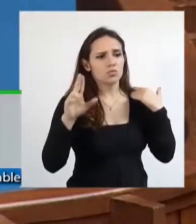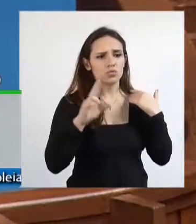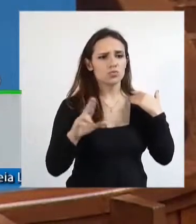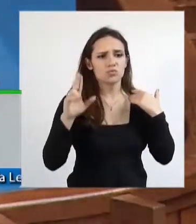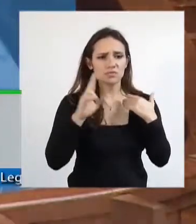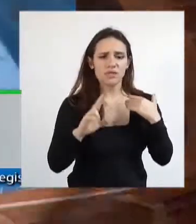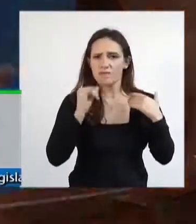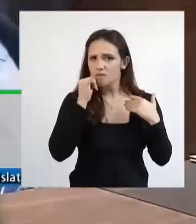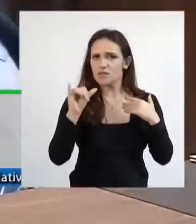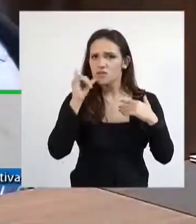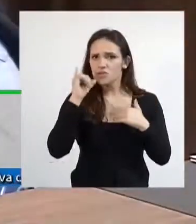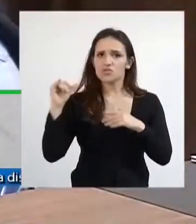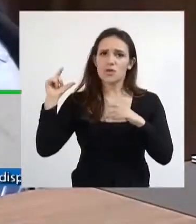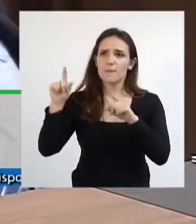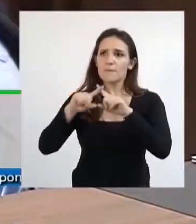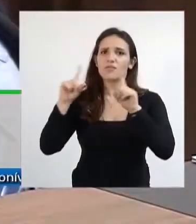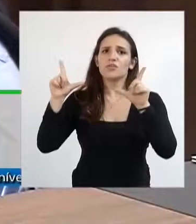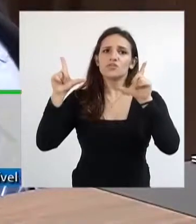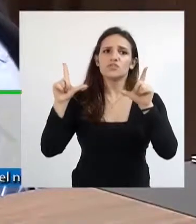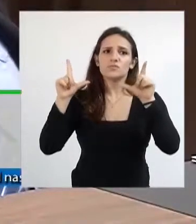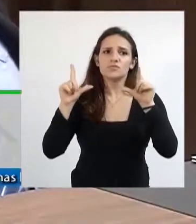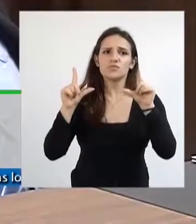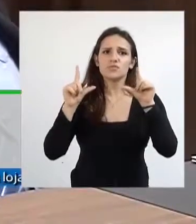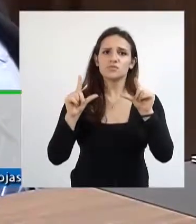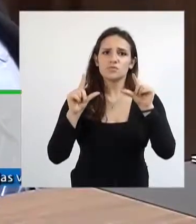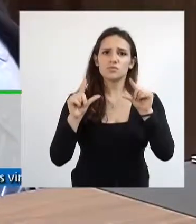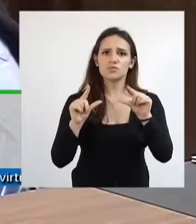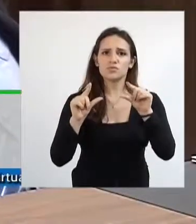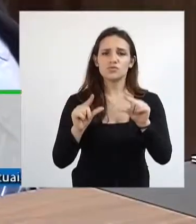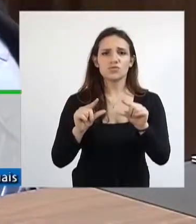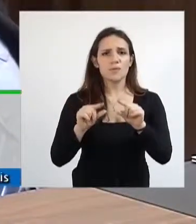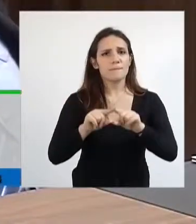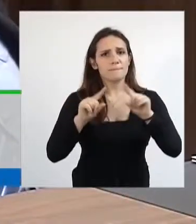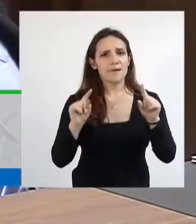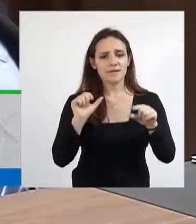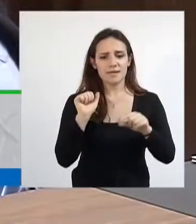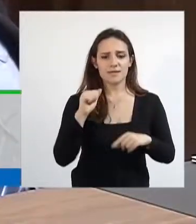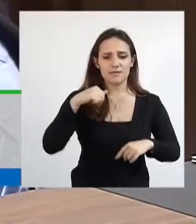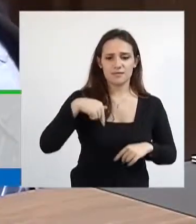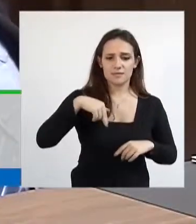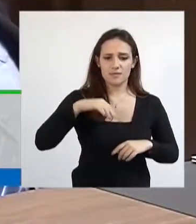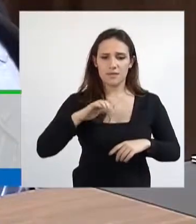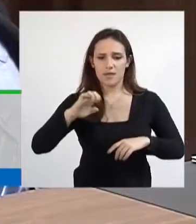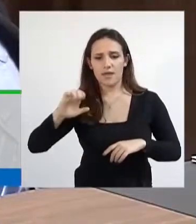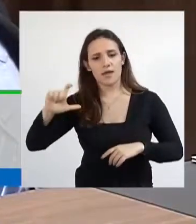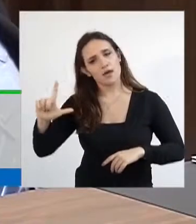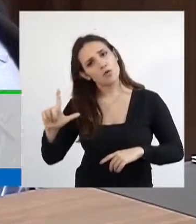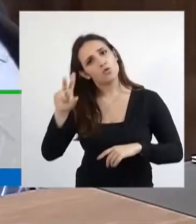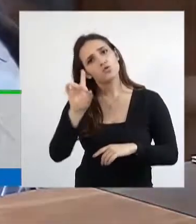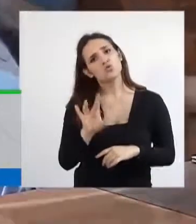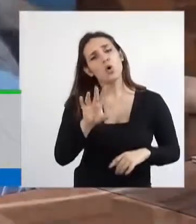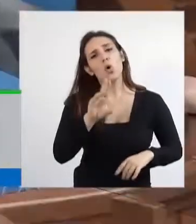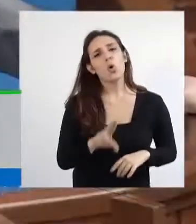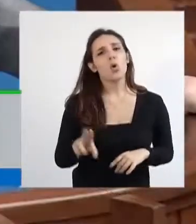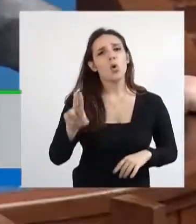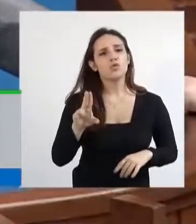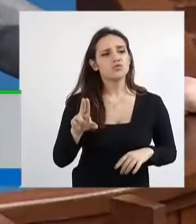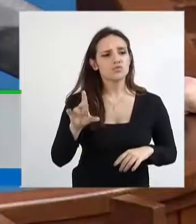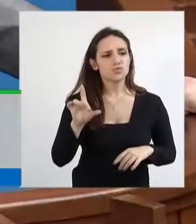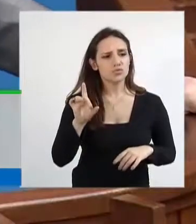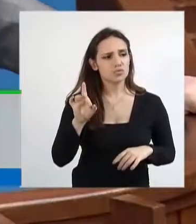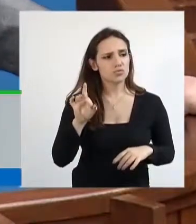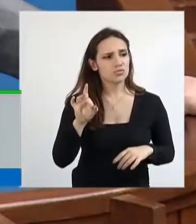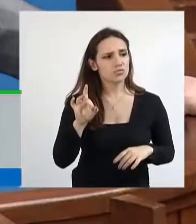sua capacidade e a ANEEL não rebaixa. Então, ela vende, por exemplo, 1 bilhão de gigawatt de energia, entrega